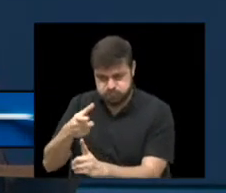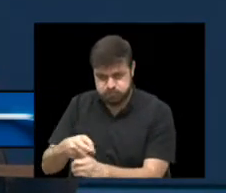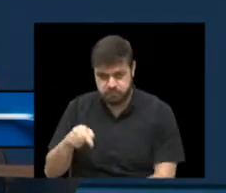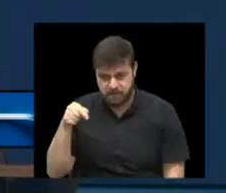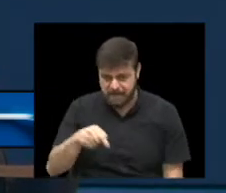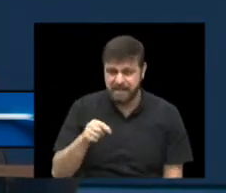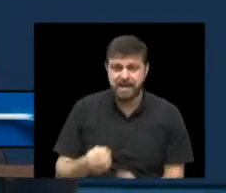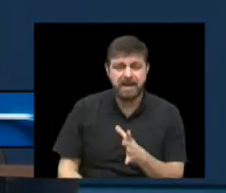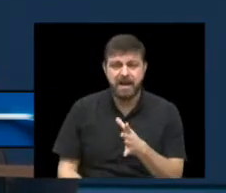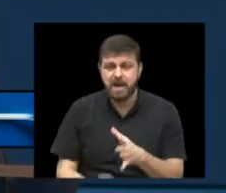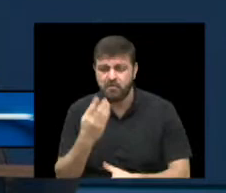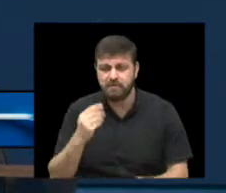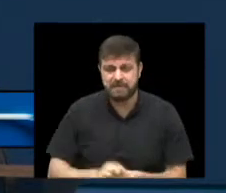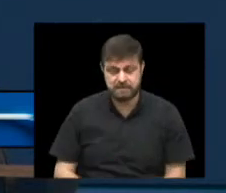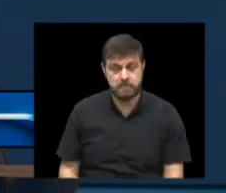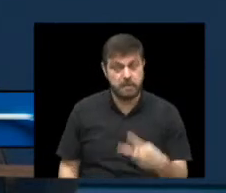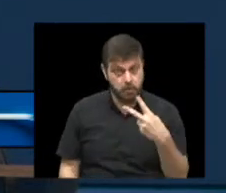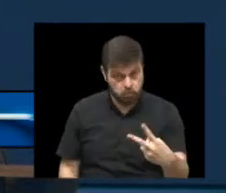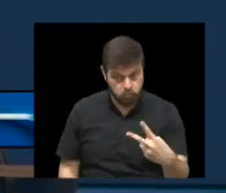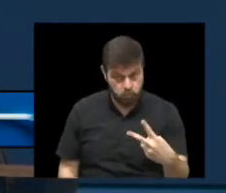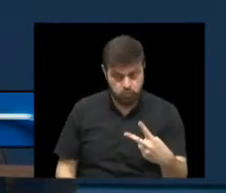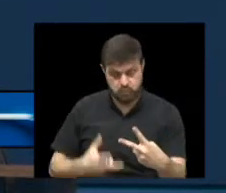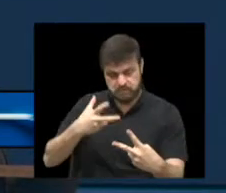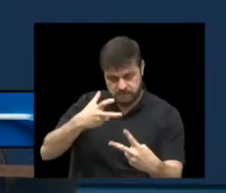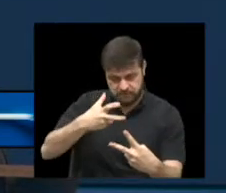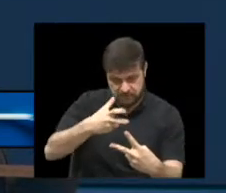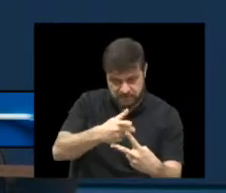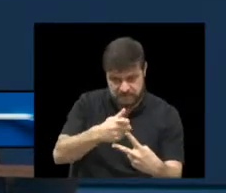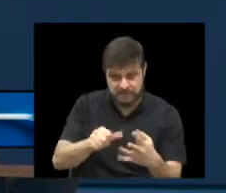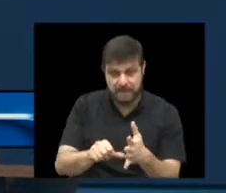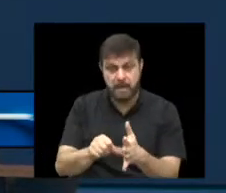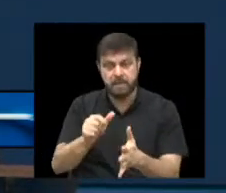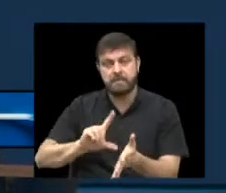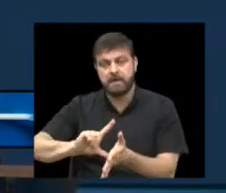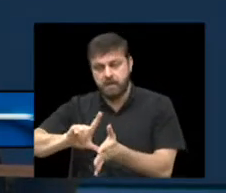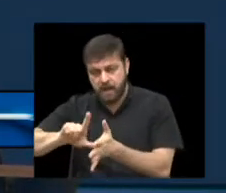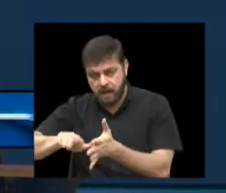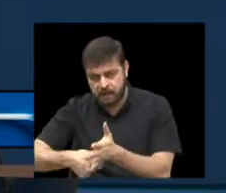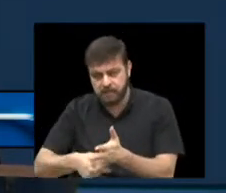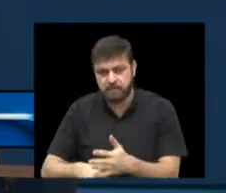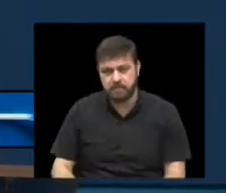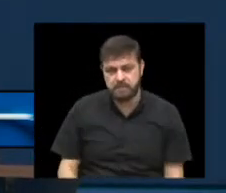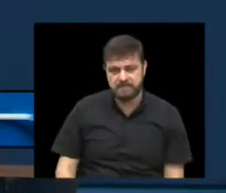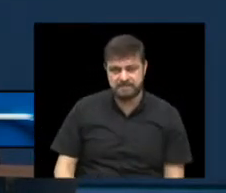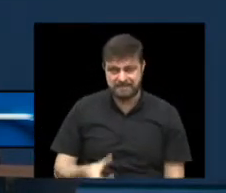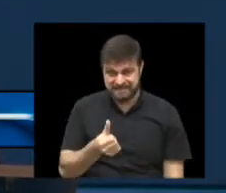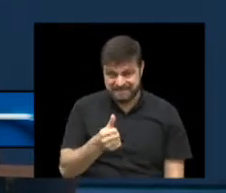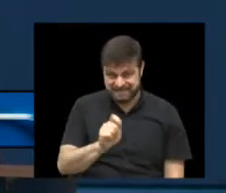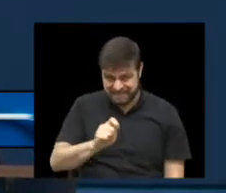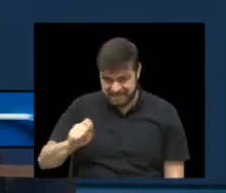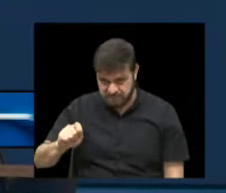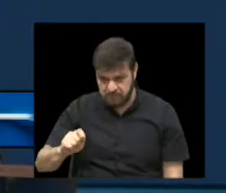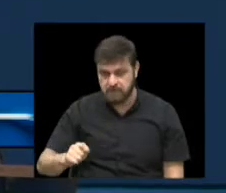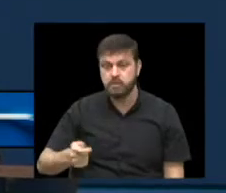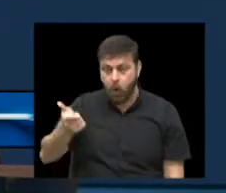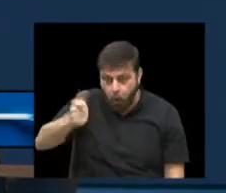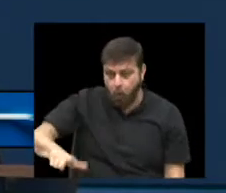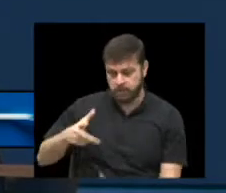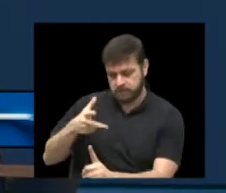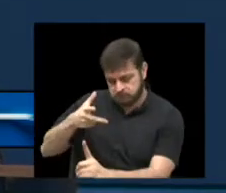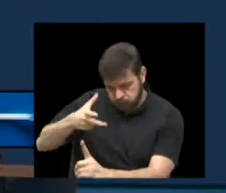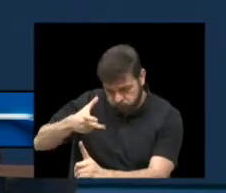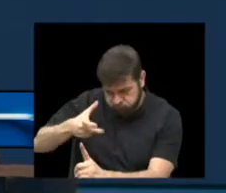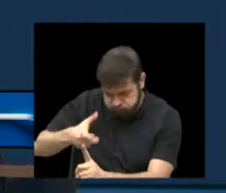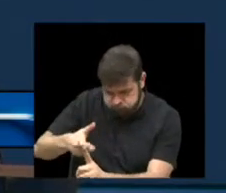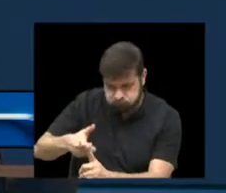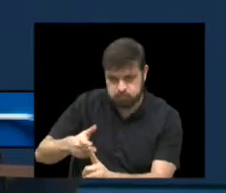ela é realizada em duas doses, a primeira vacinação e a segunda após os 6 meses. E, como eu já disse, a vacina